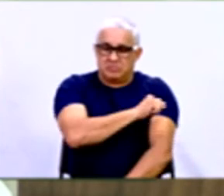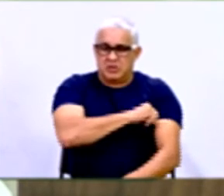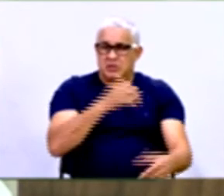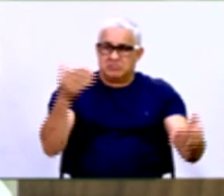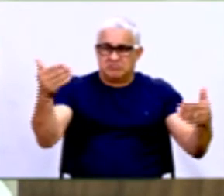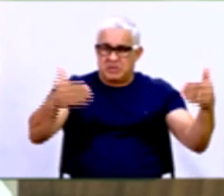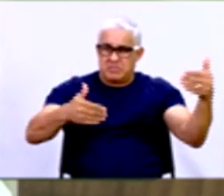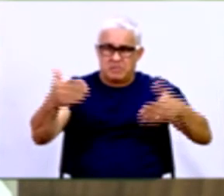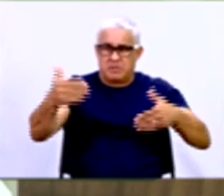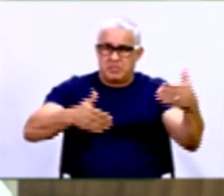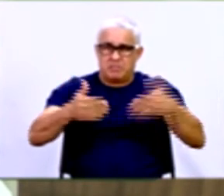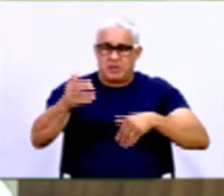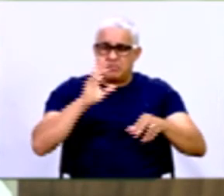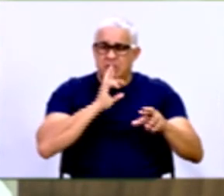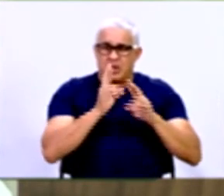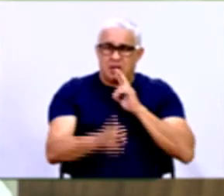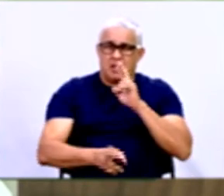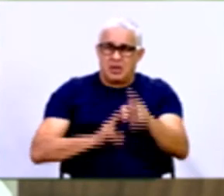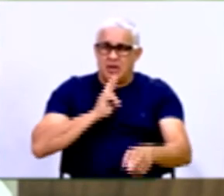bastante